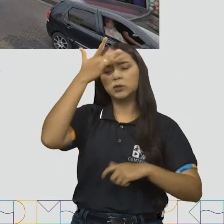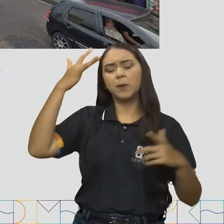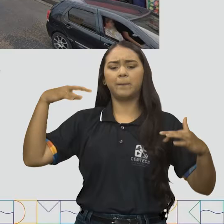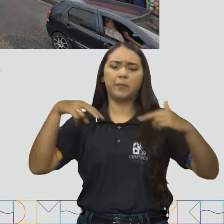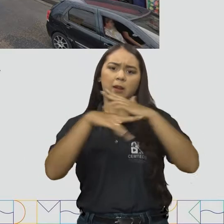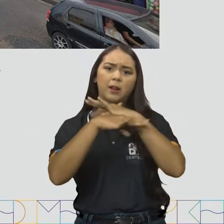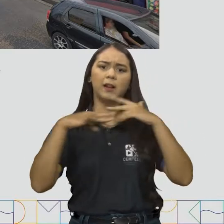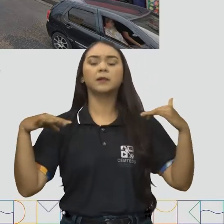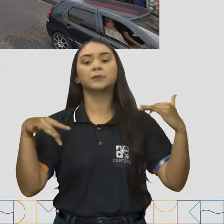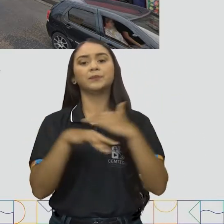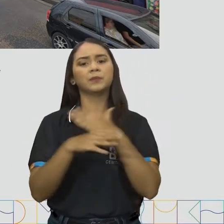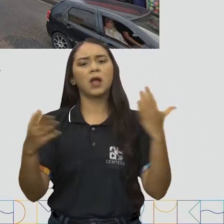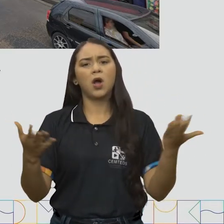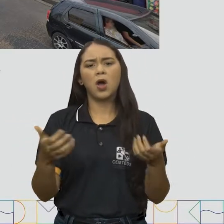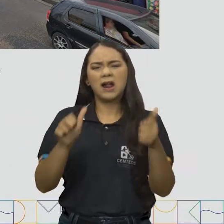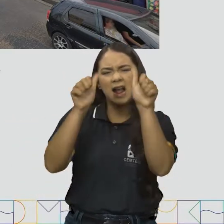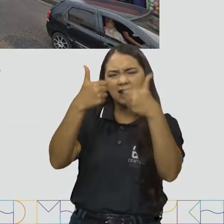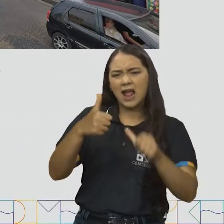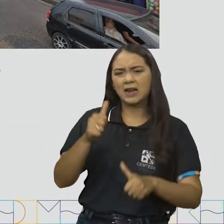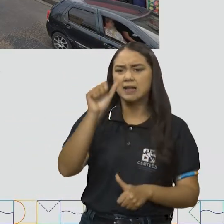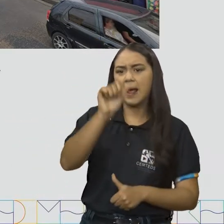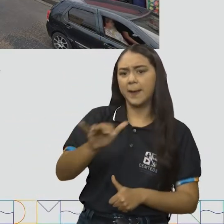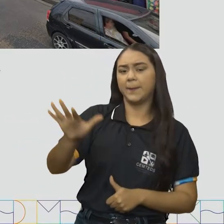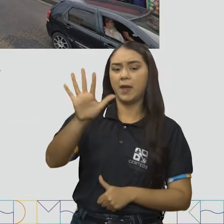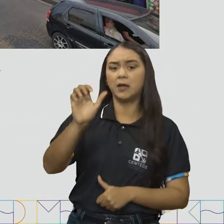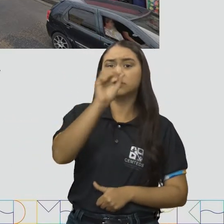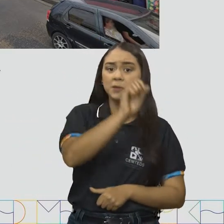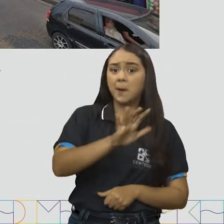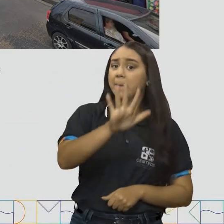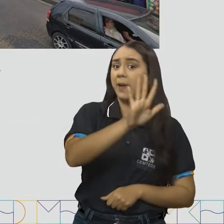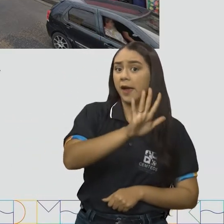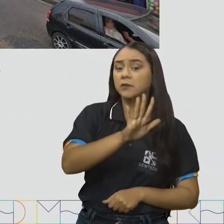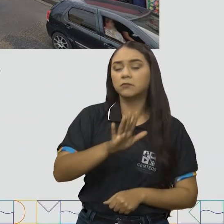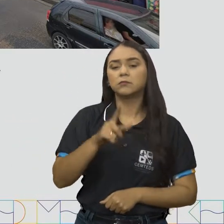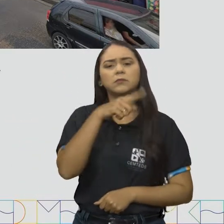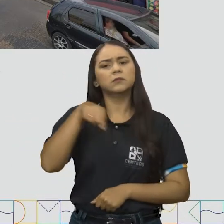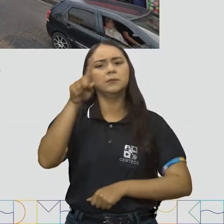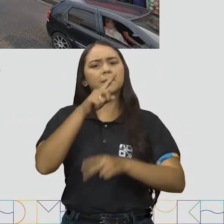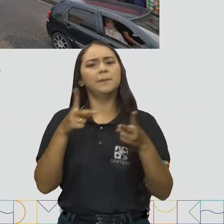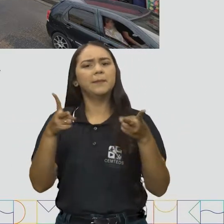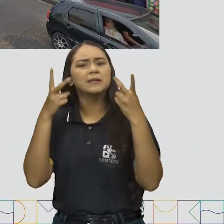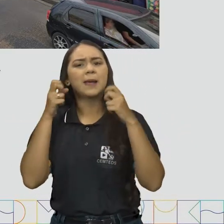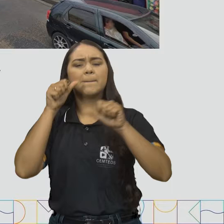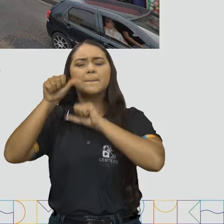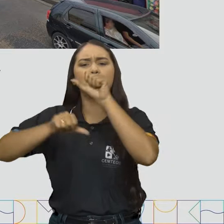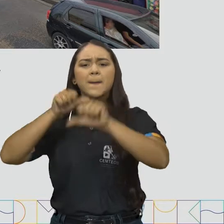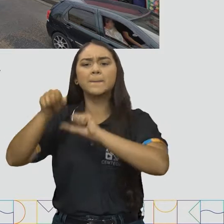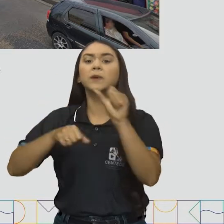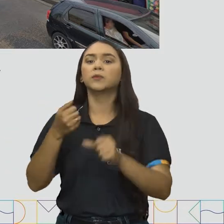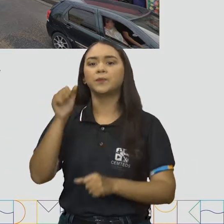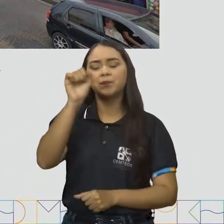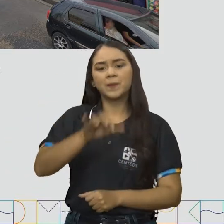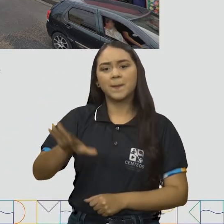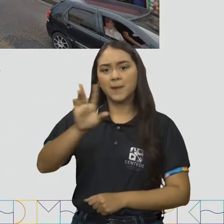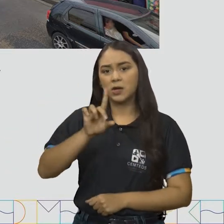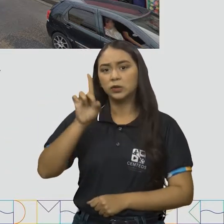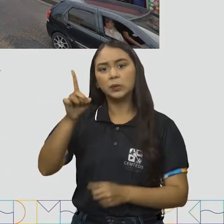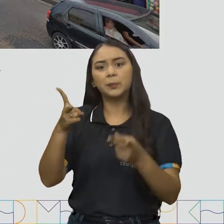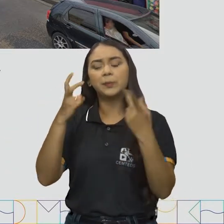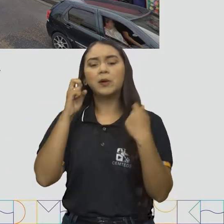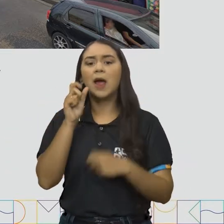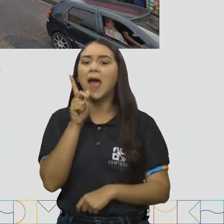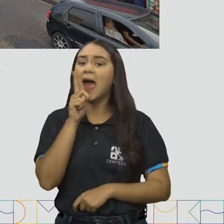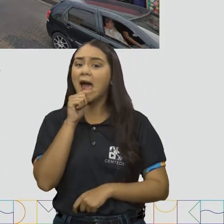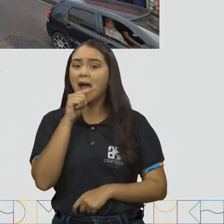circular. Faremos uma análise das duas imagens mostradas. Nela, iremos perceber as alterações. A imagem 1 retrata o período